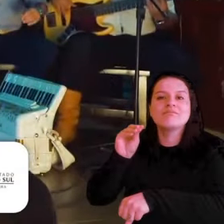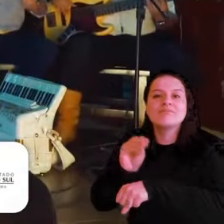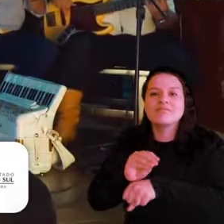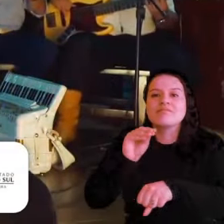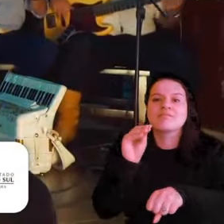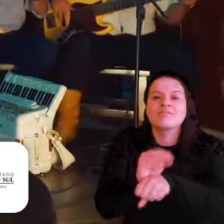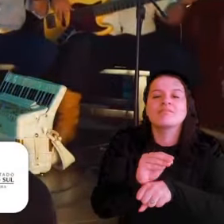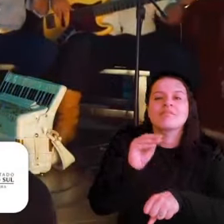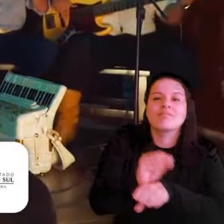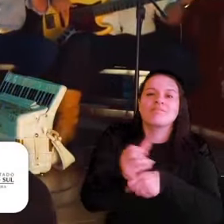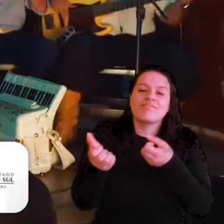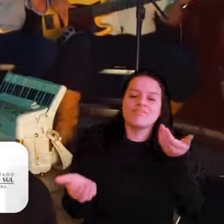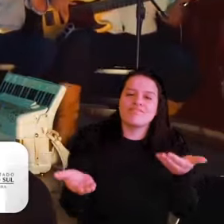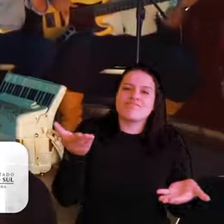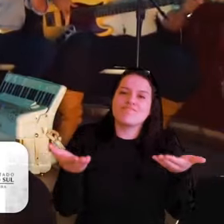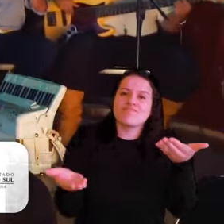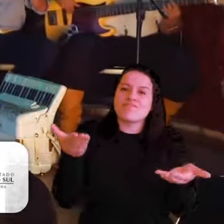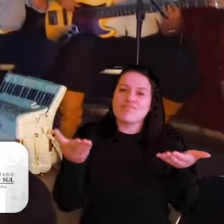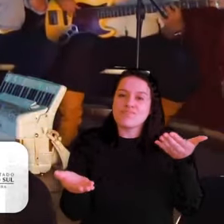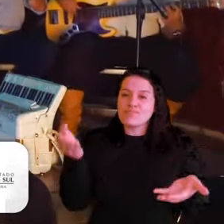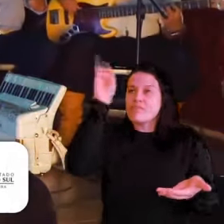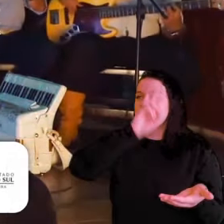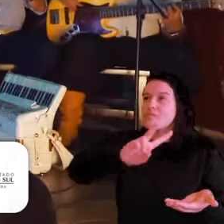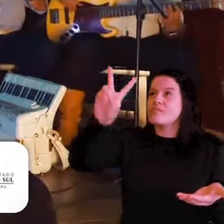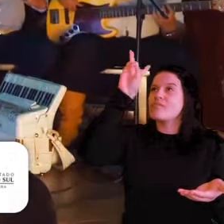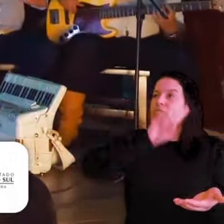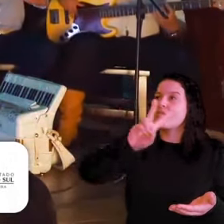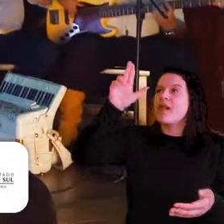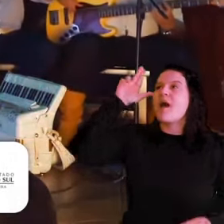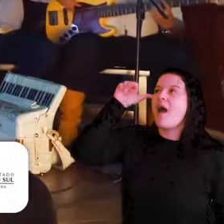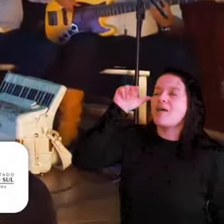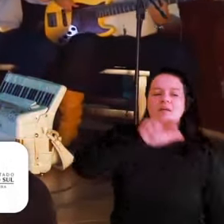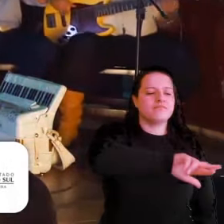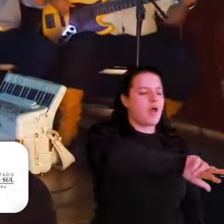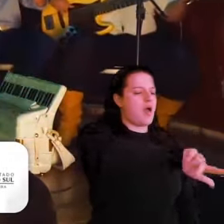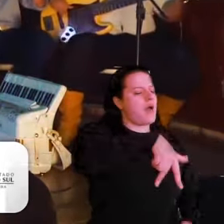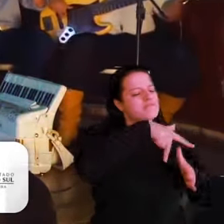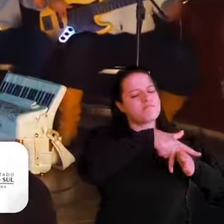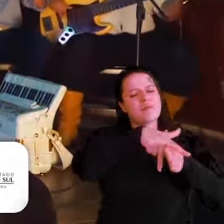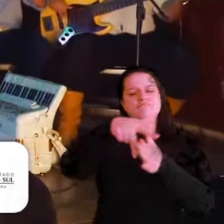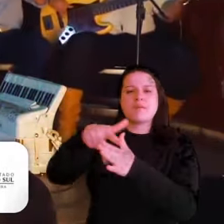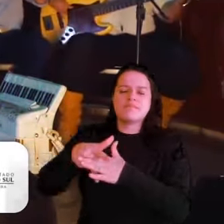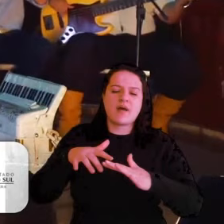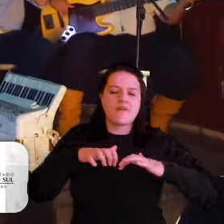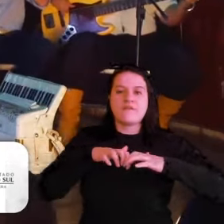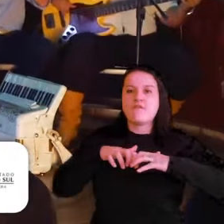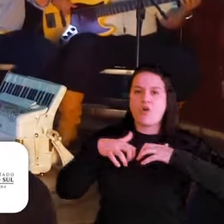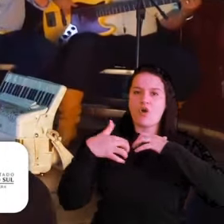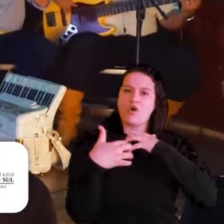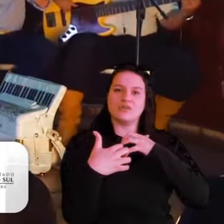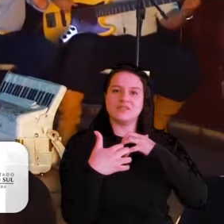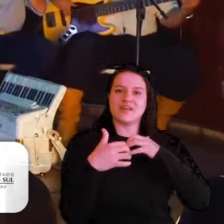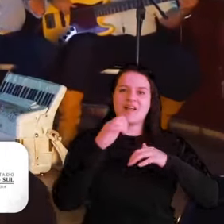estendida, e no freio é uma balança. Logo me vem na lembrança tantos cavalos estouro, da fronteira